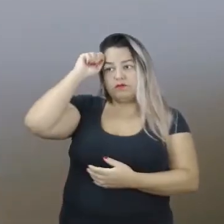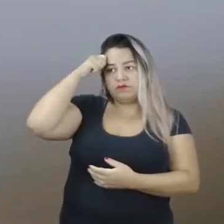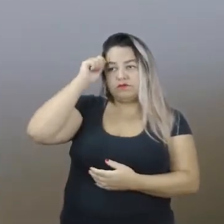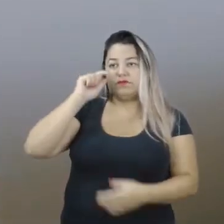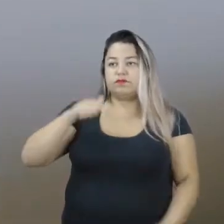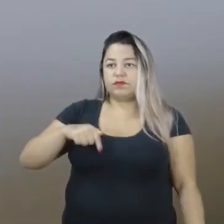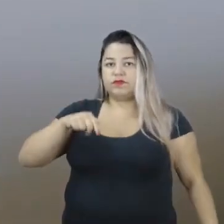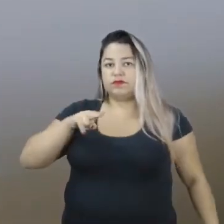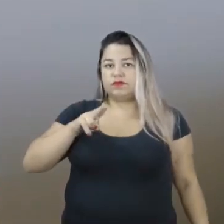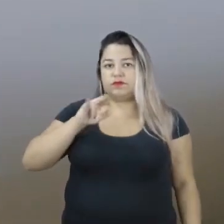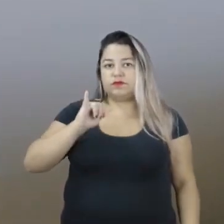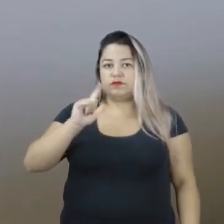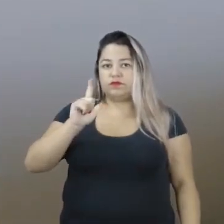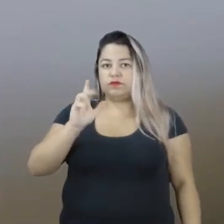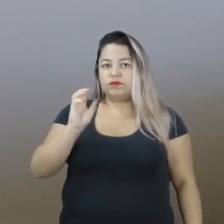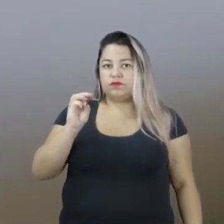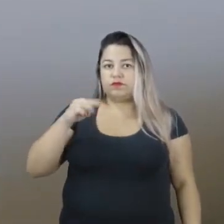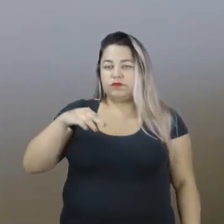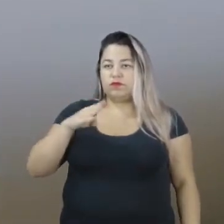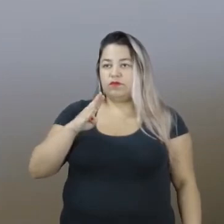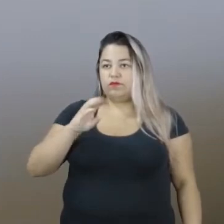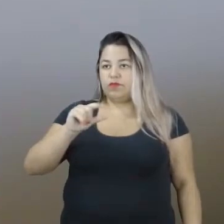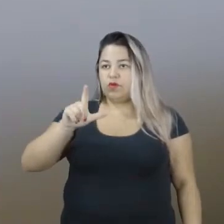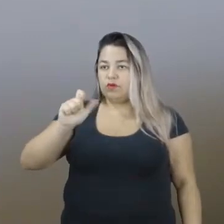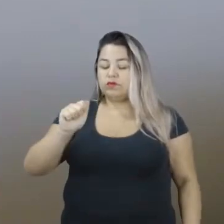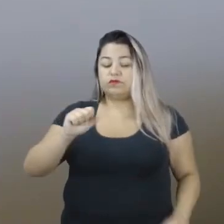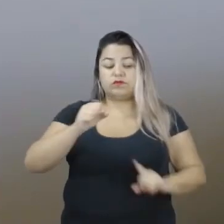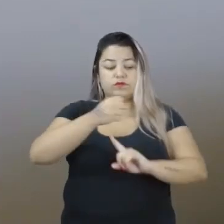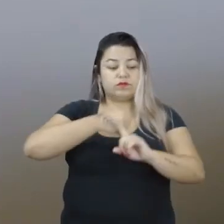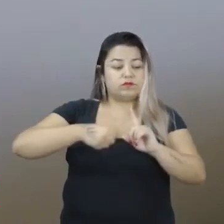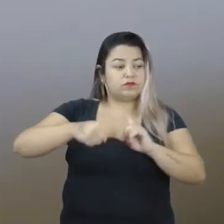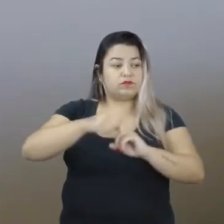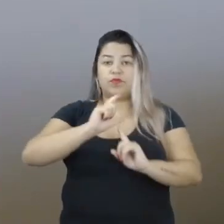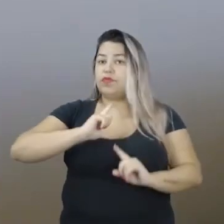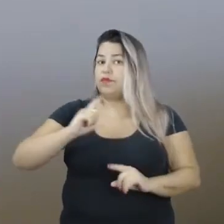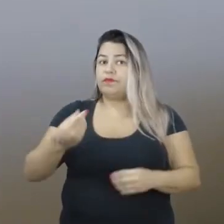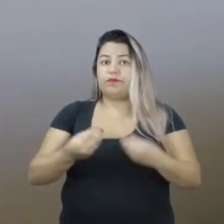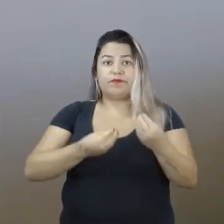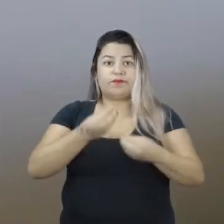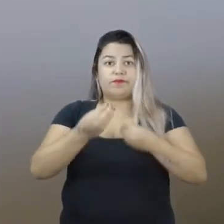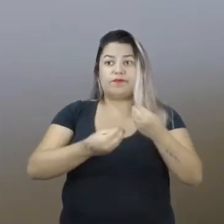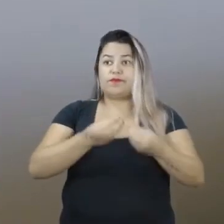setores da sociedade, porque não dá mais para a gente ver os